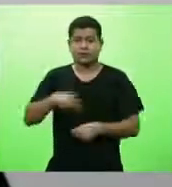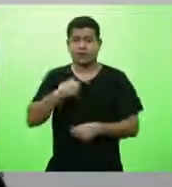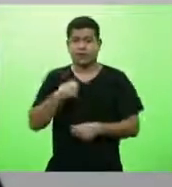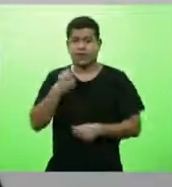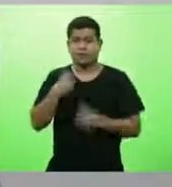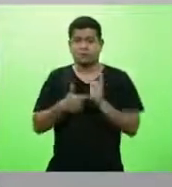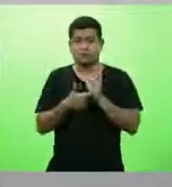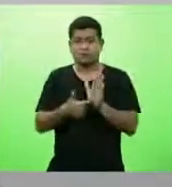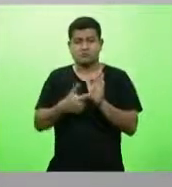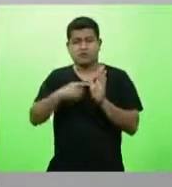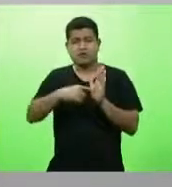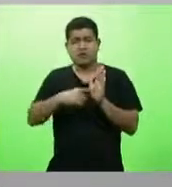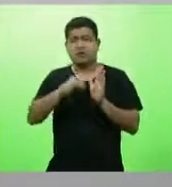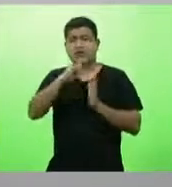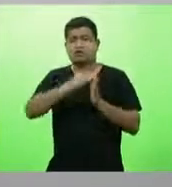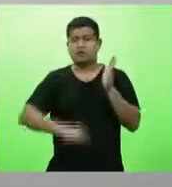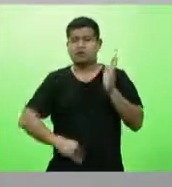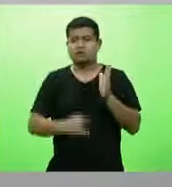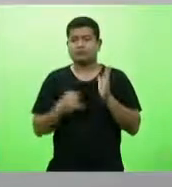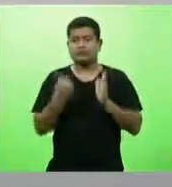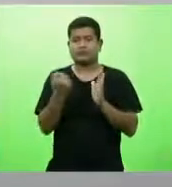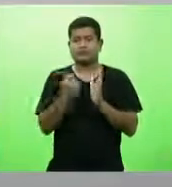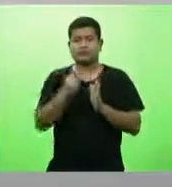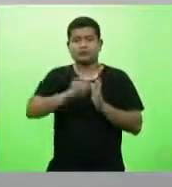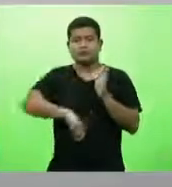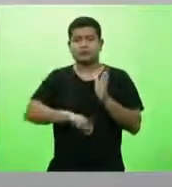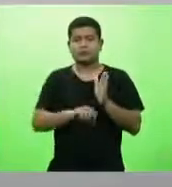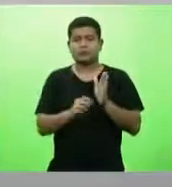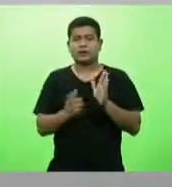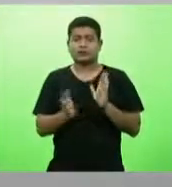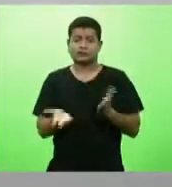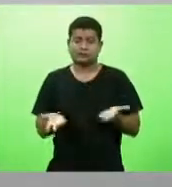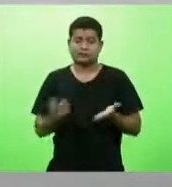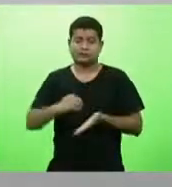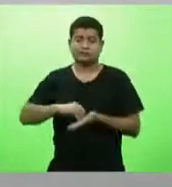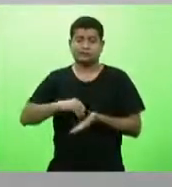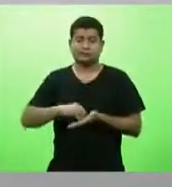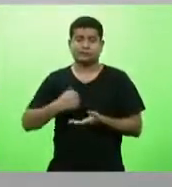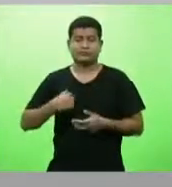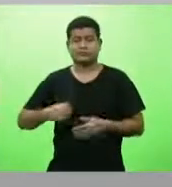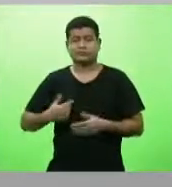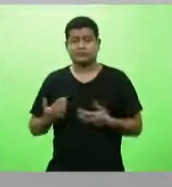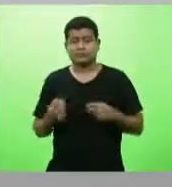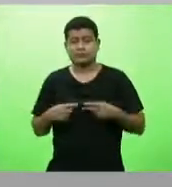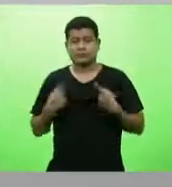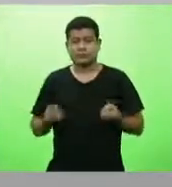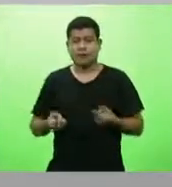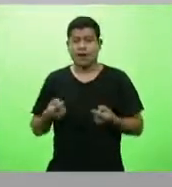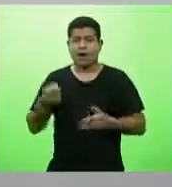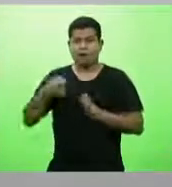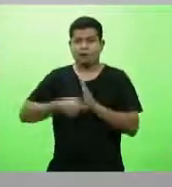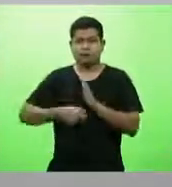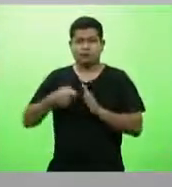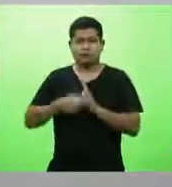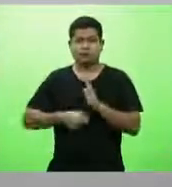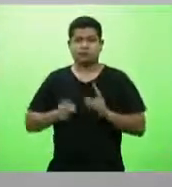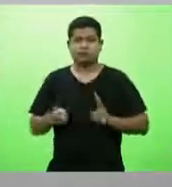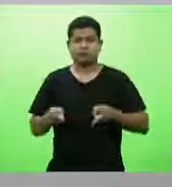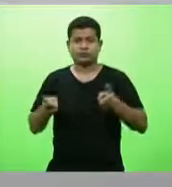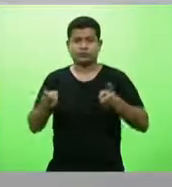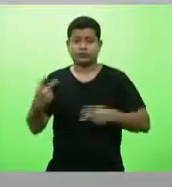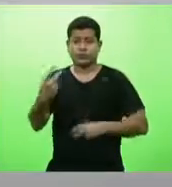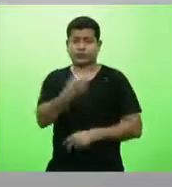documento efetivamente assinado dessa perspectiva. Então, essa luta das vacinas prossegue e é